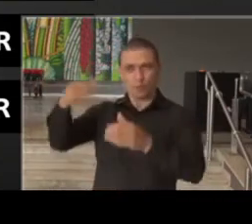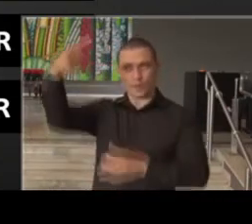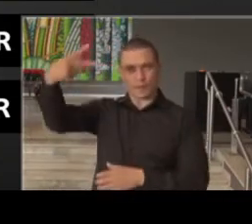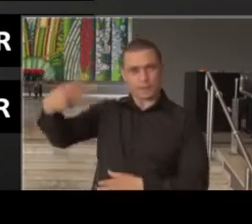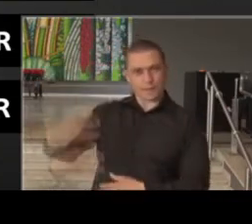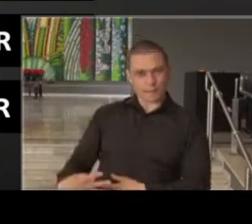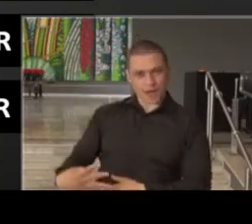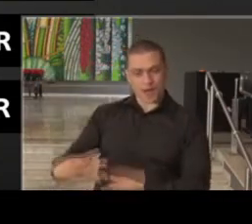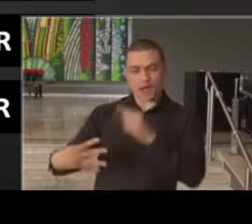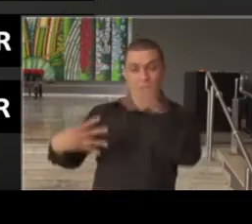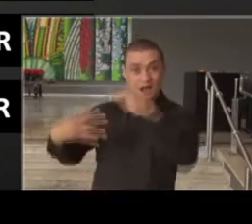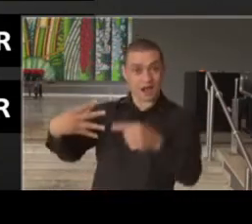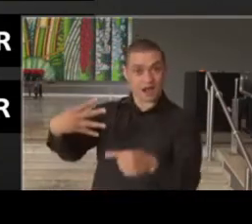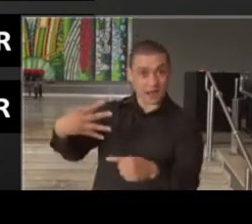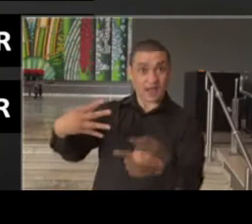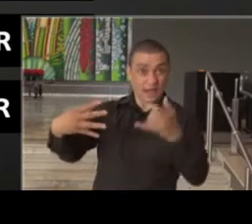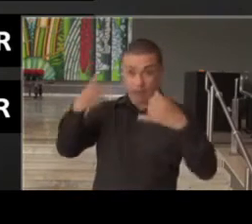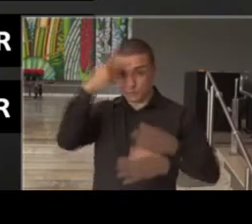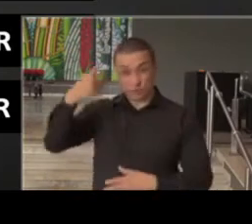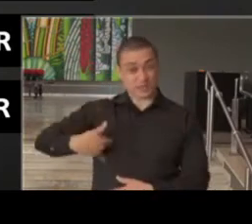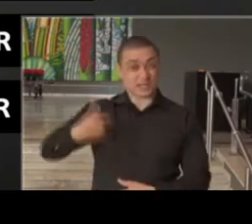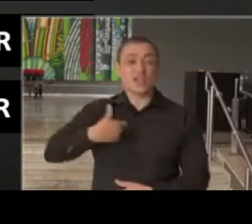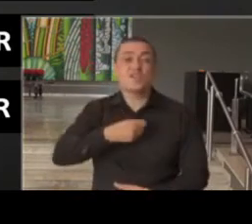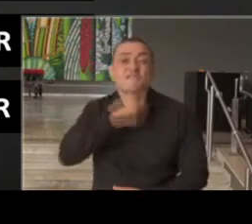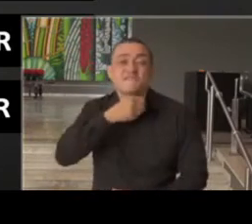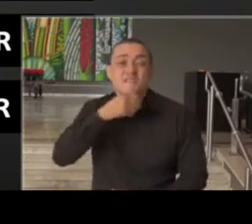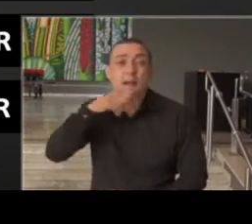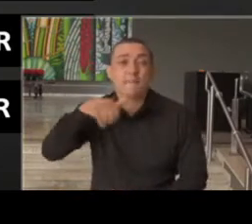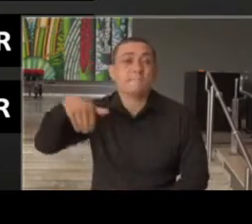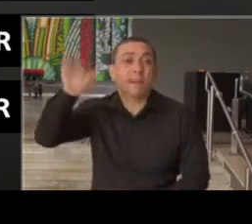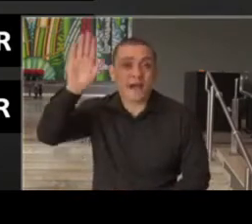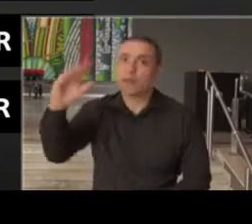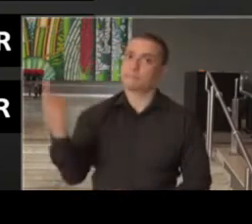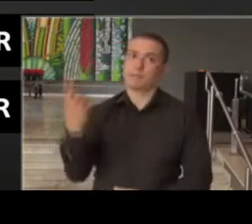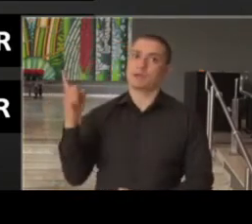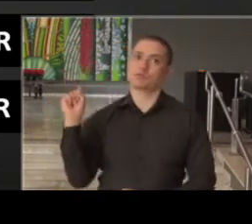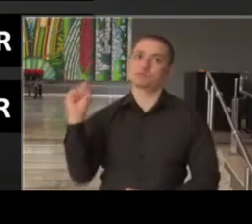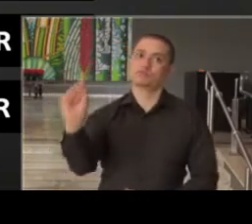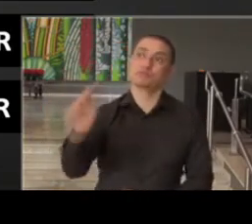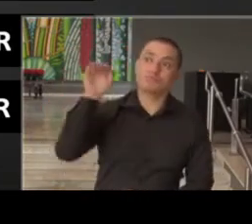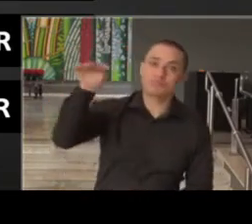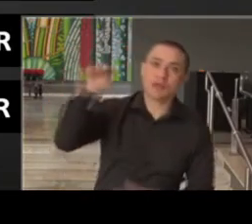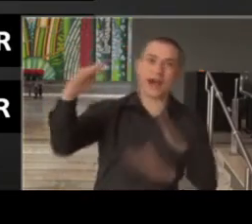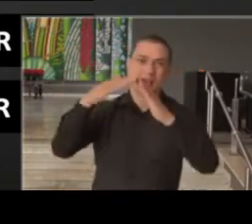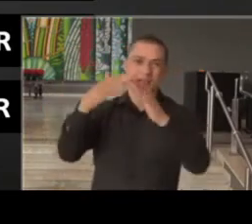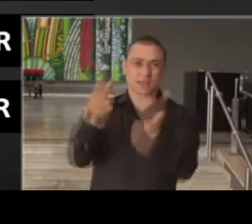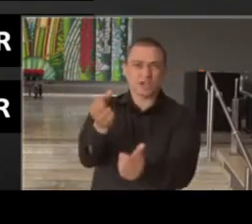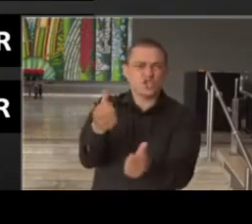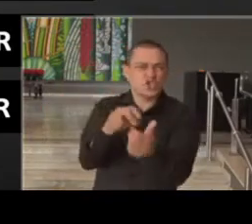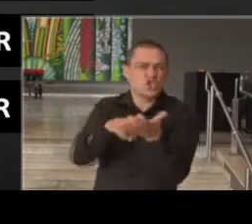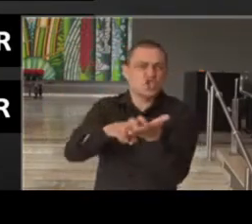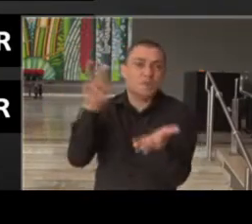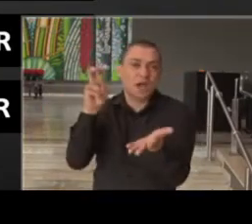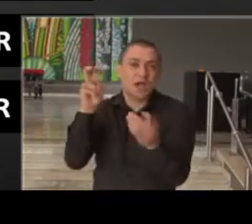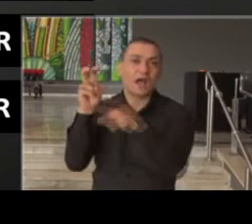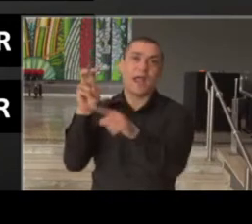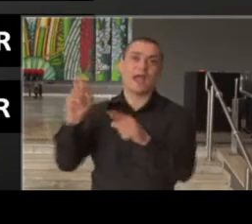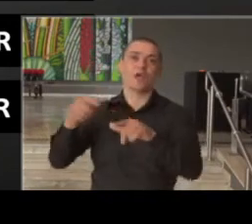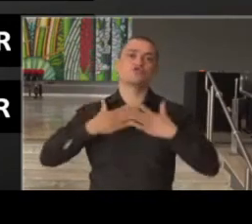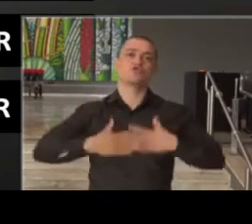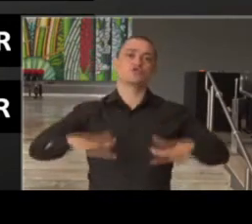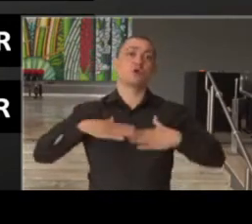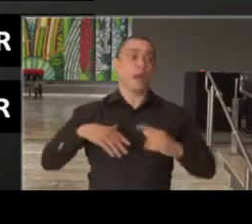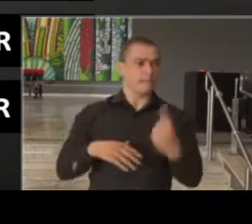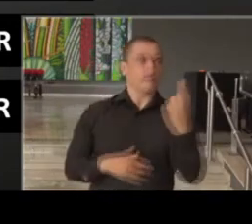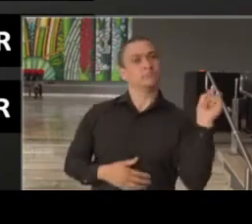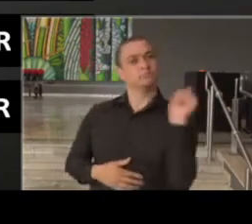alvos, públicos alvos que nós já criamos, aqueles que têm mais idade, procurem a unidade básica de manhã, porque aí você tem essa